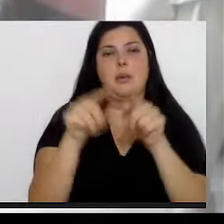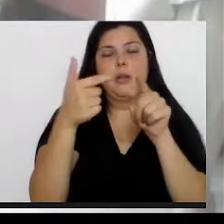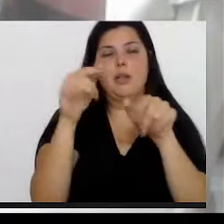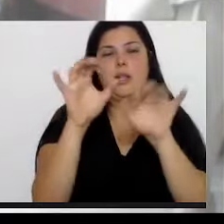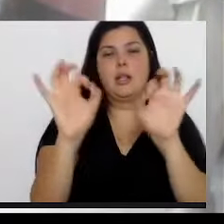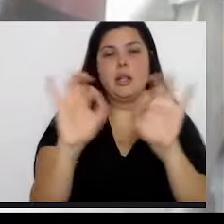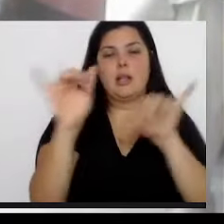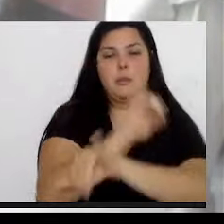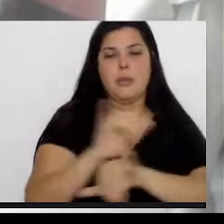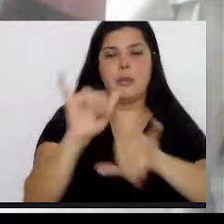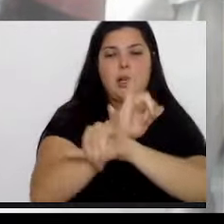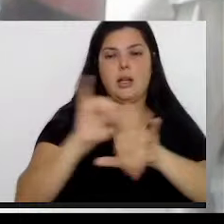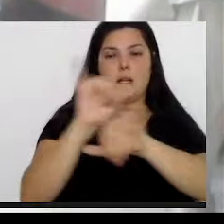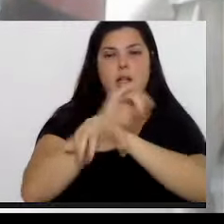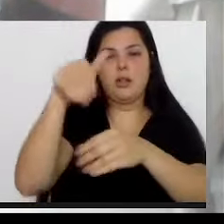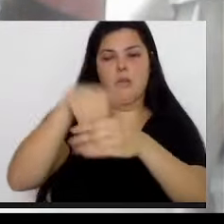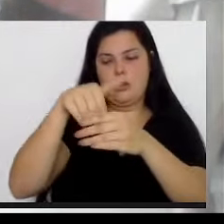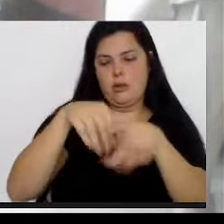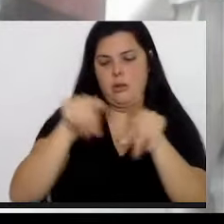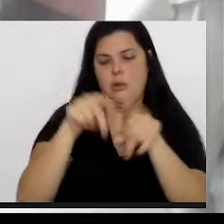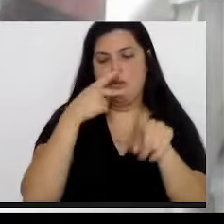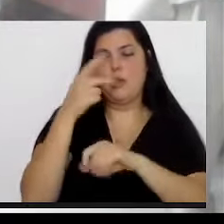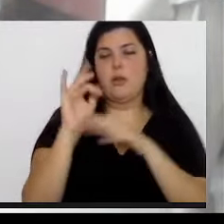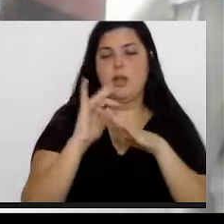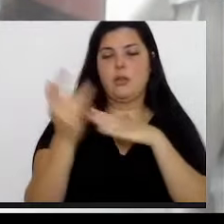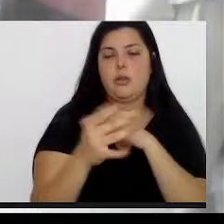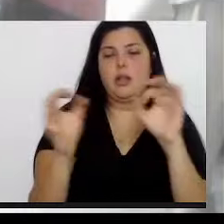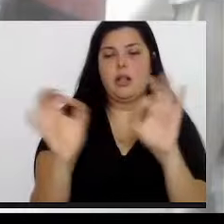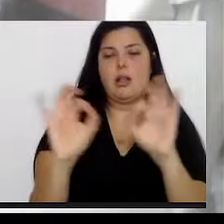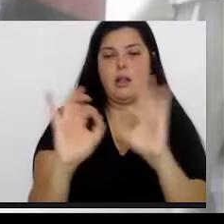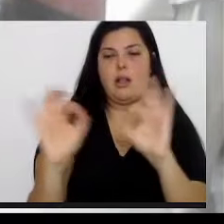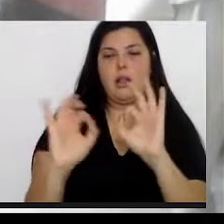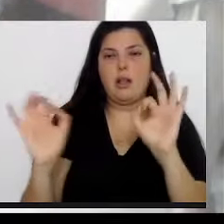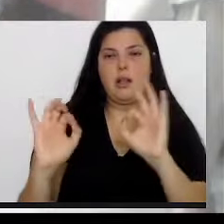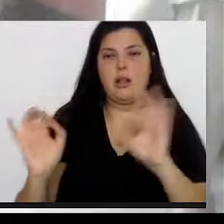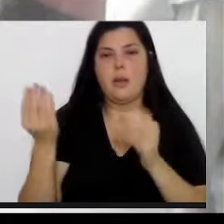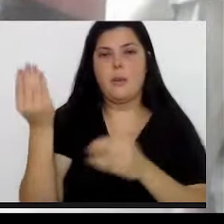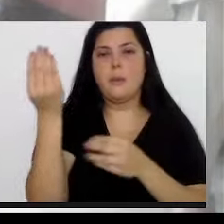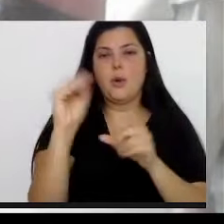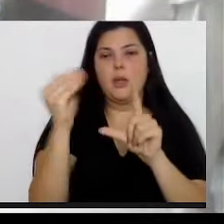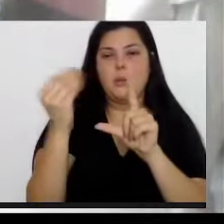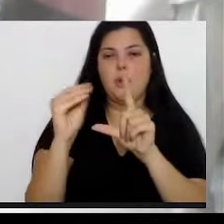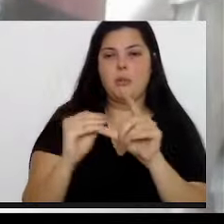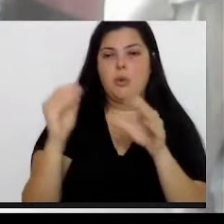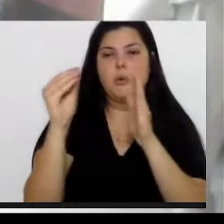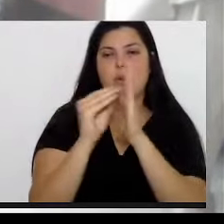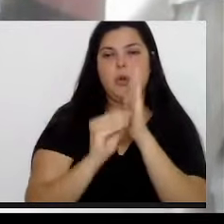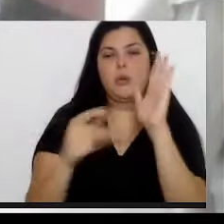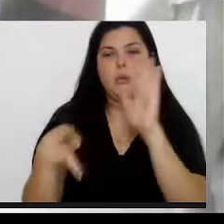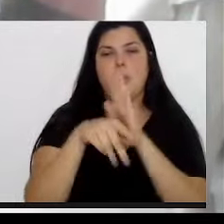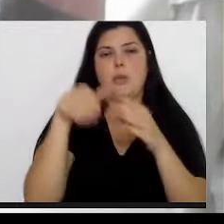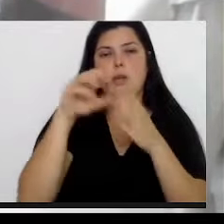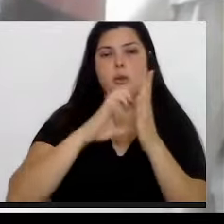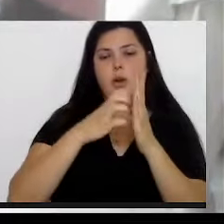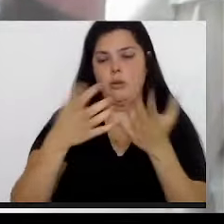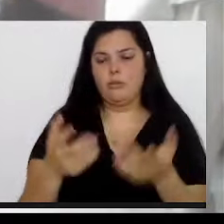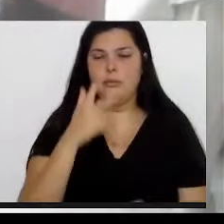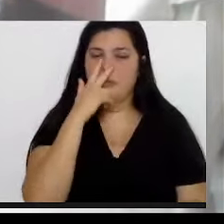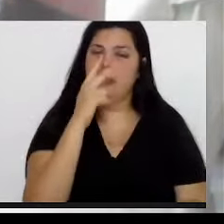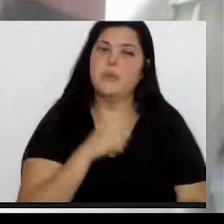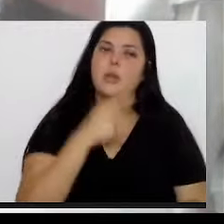e ainda admitiram que nem mesmo em suas redes sociais, Instagram, realizaram postagens com conteúdo eleitoral, apesar de